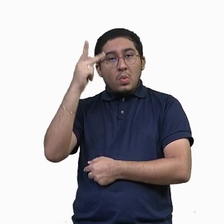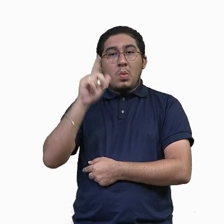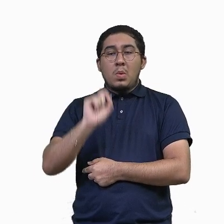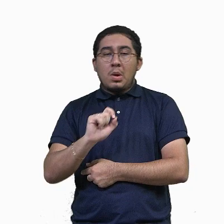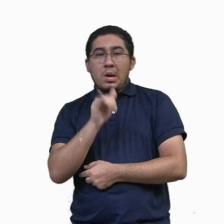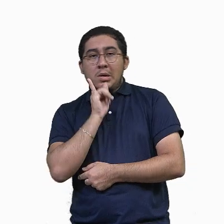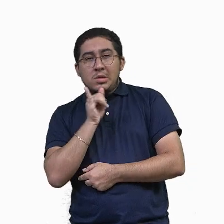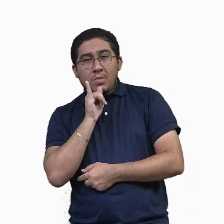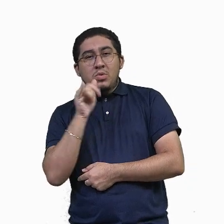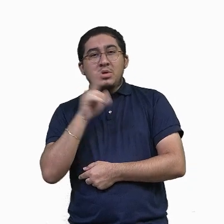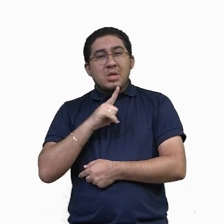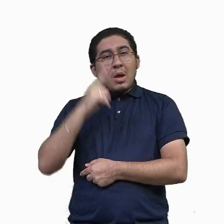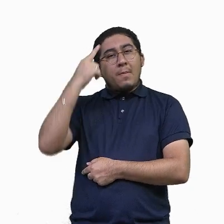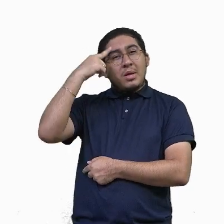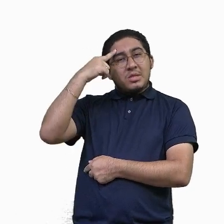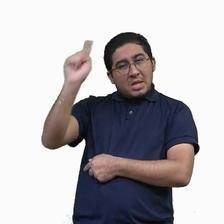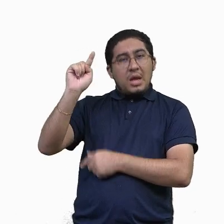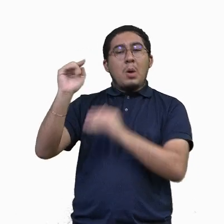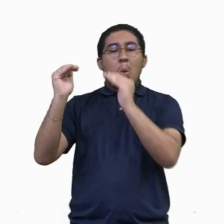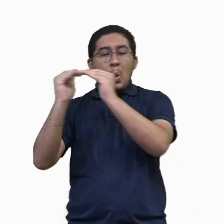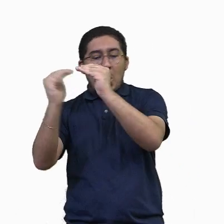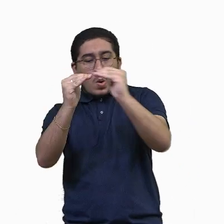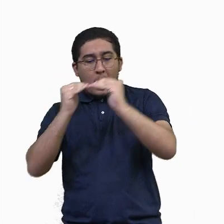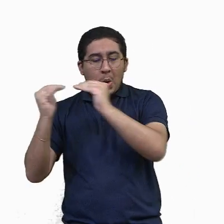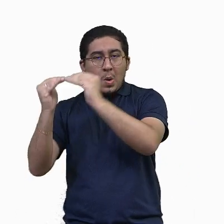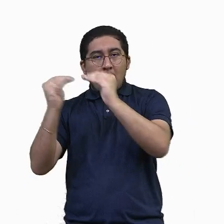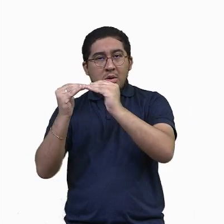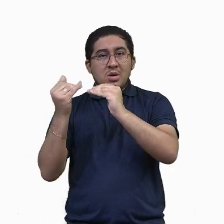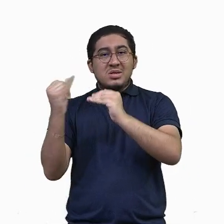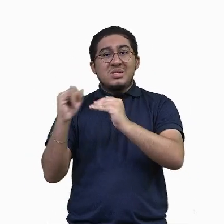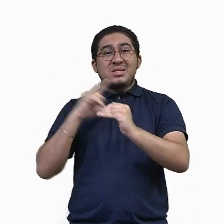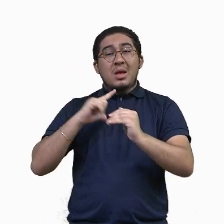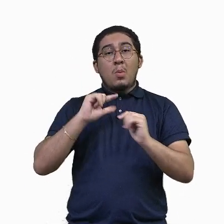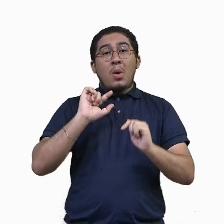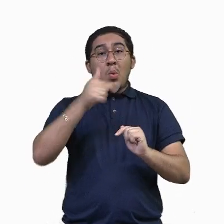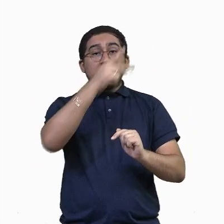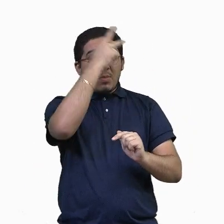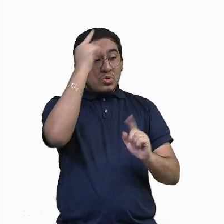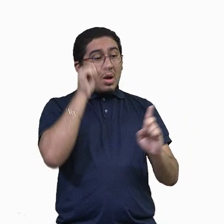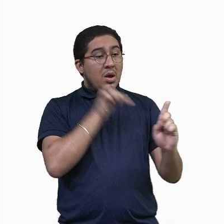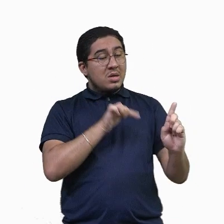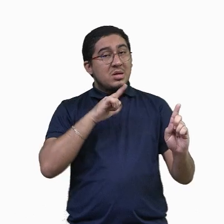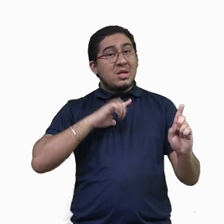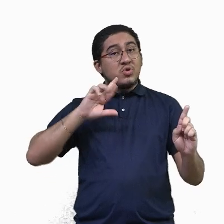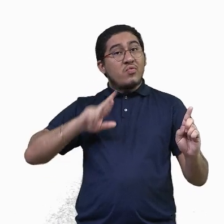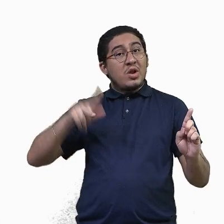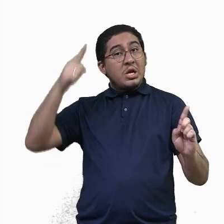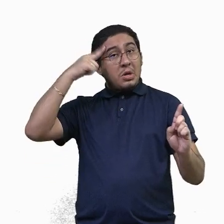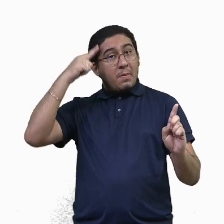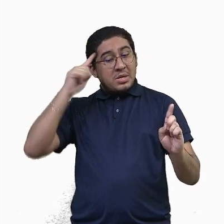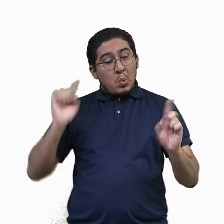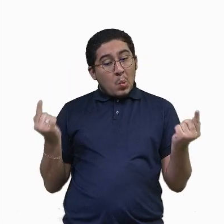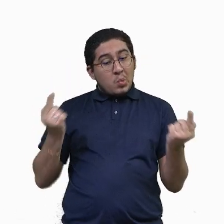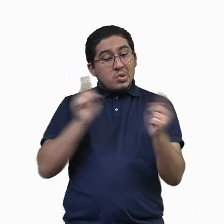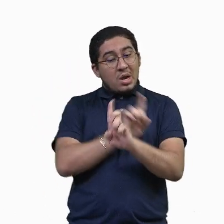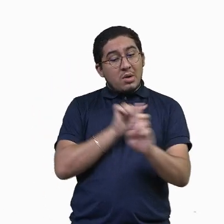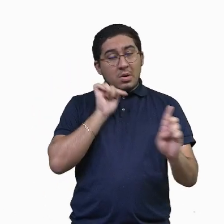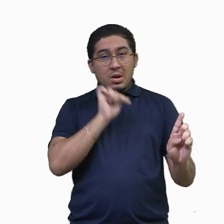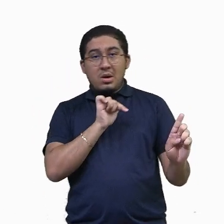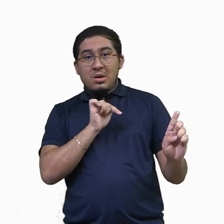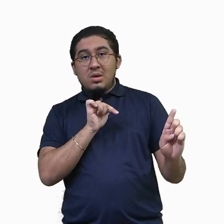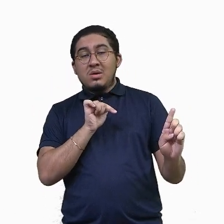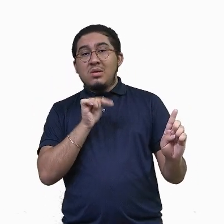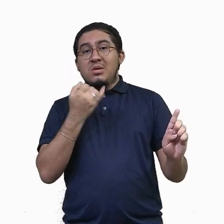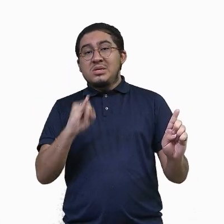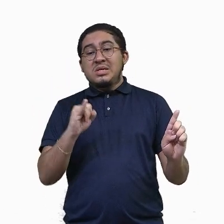vezes defendem uma ideia X, e quando alguém que pensa diferente, que defende uma ideia oposta, de repente, quando não se tem